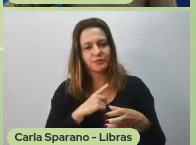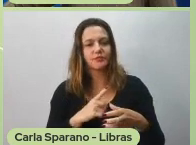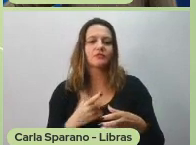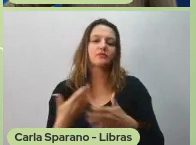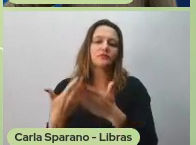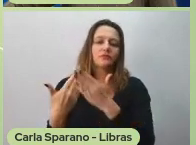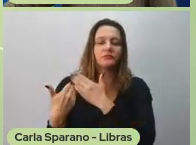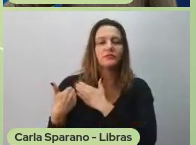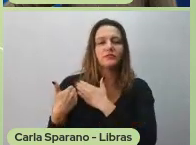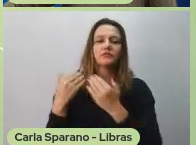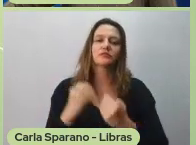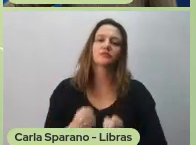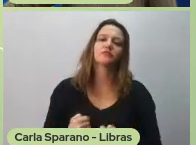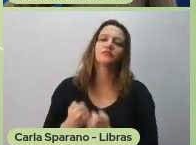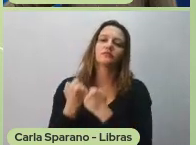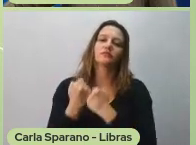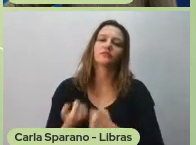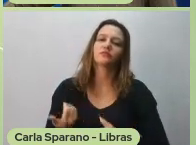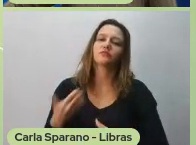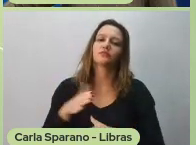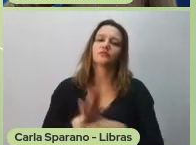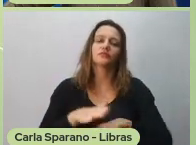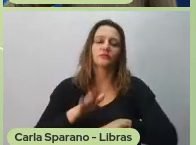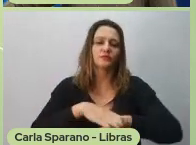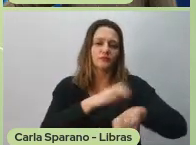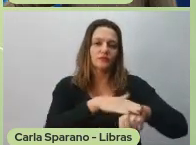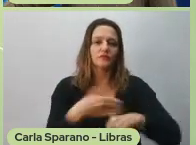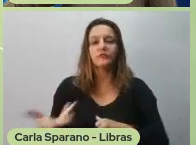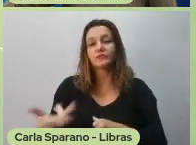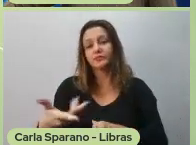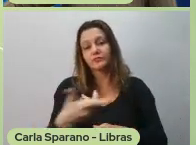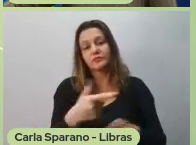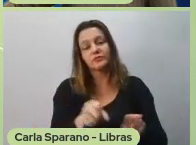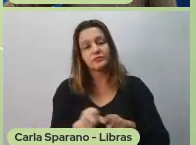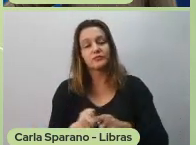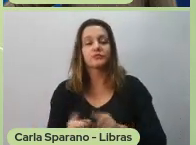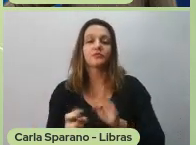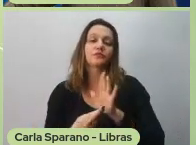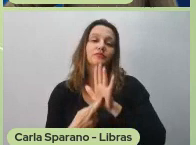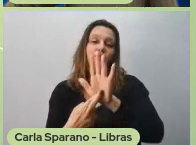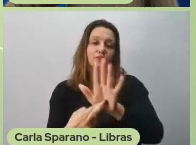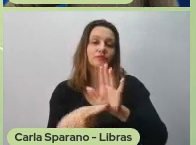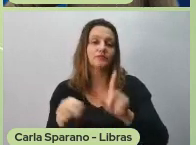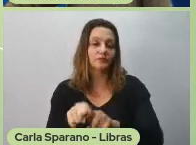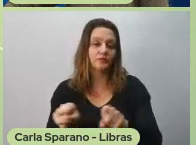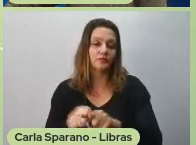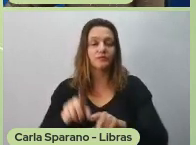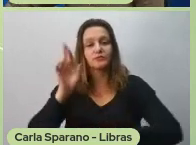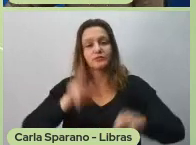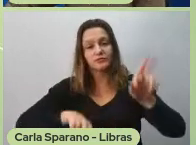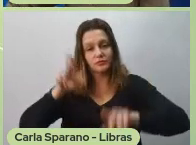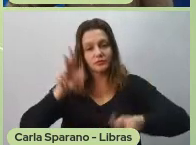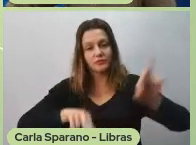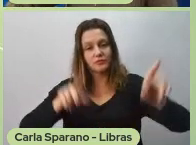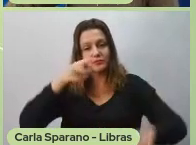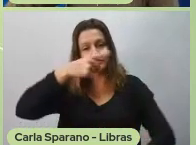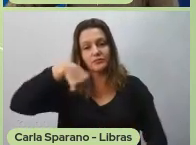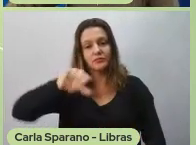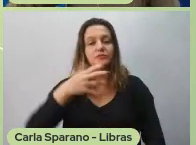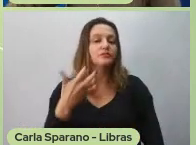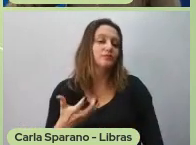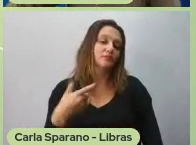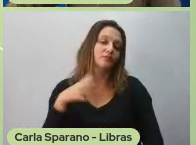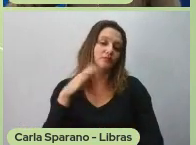ajudam a acelerar as ações de cada um desses pilares e representam também as diversidades que a gente quer crescer